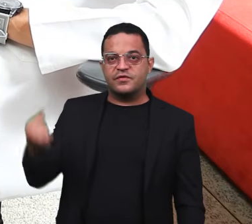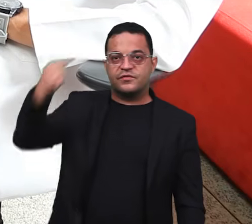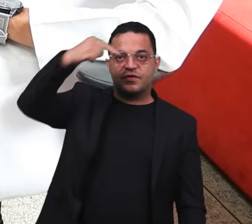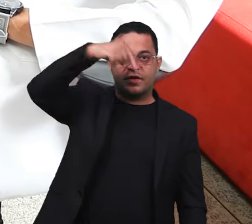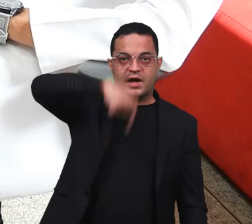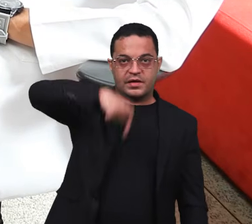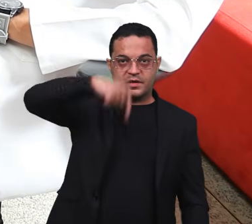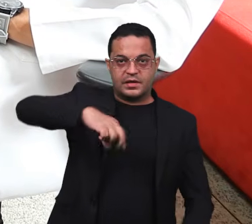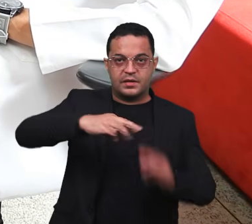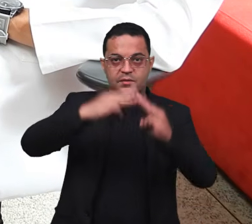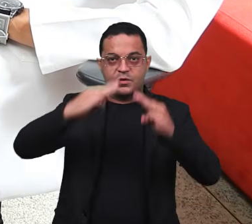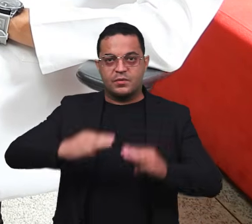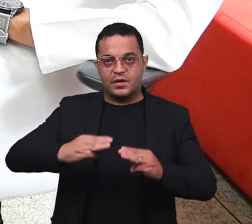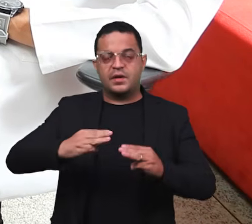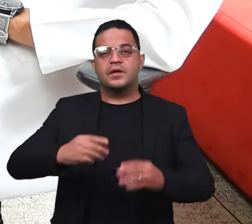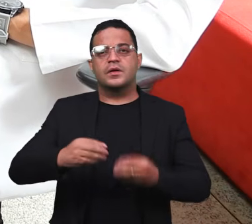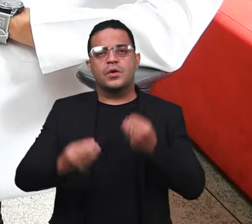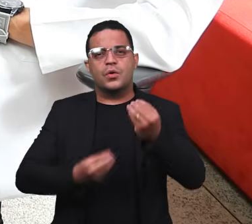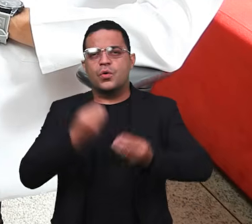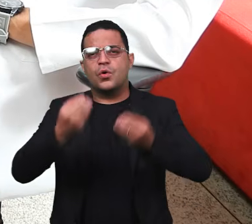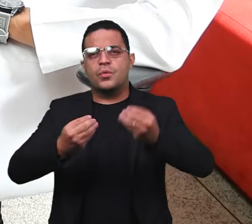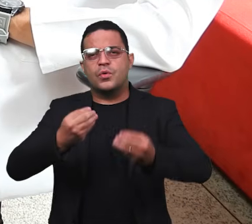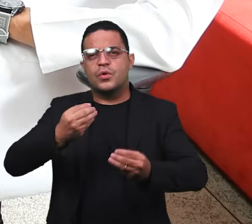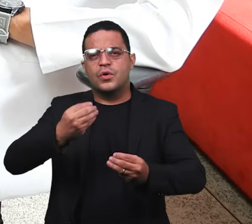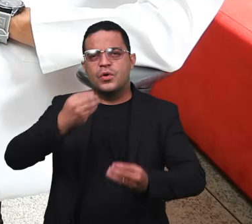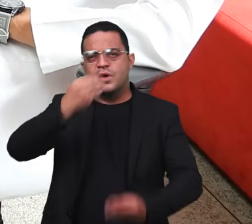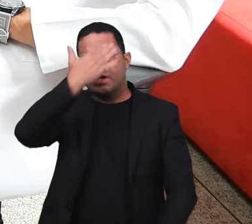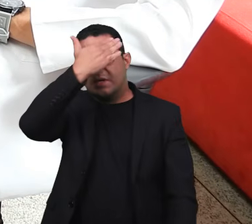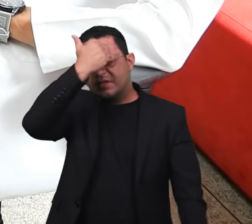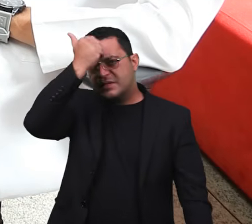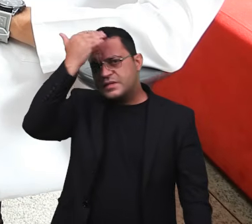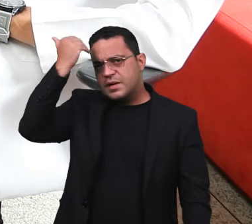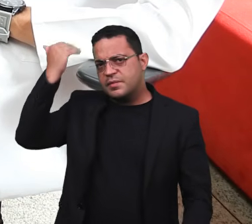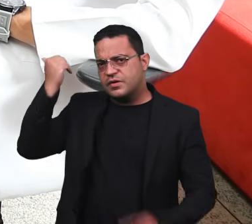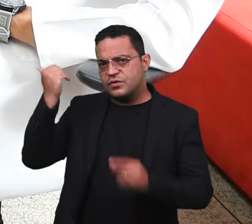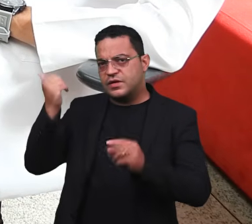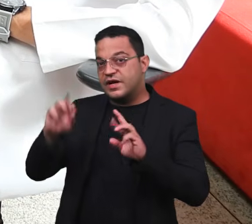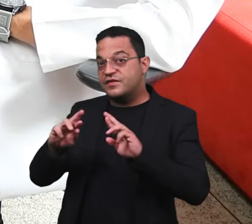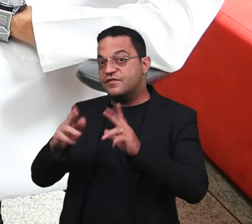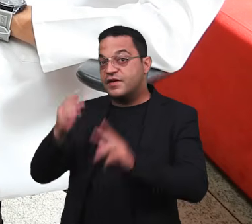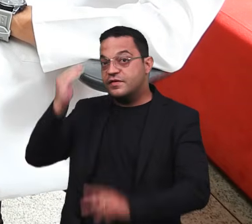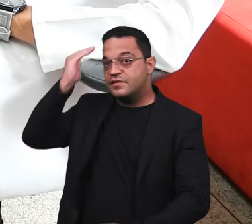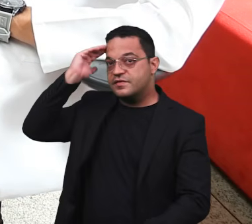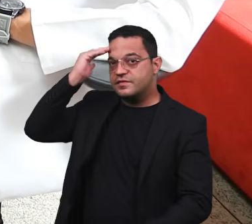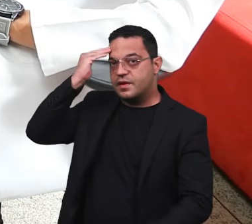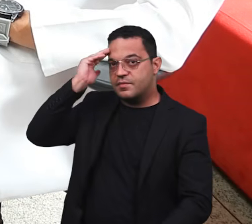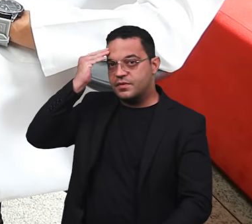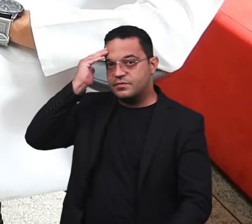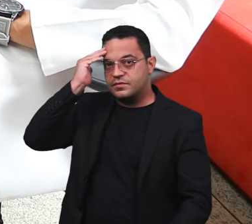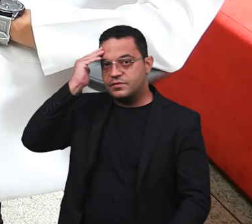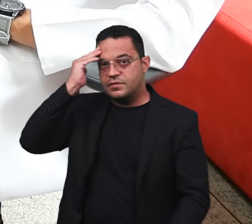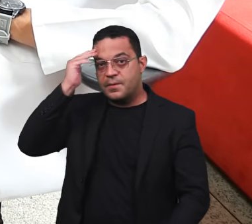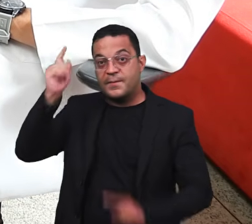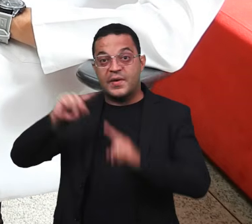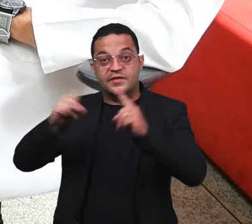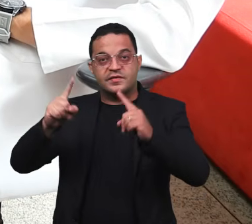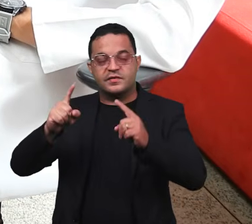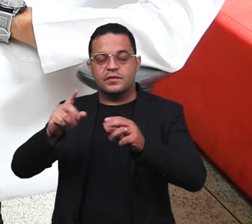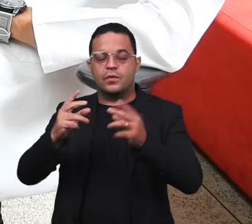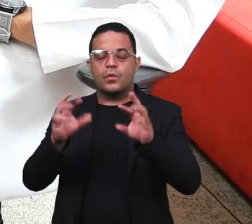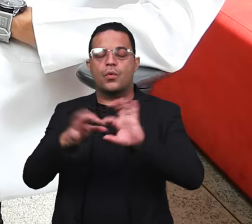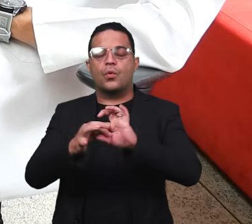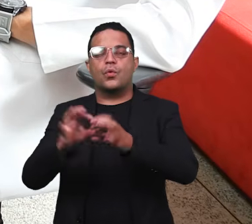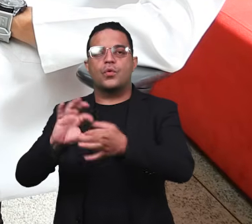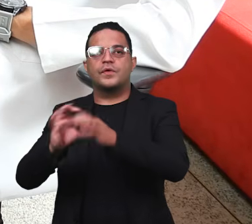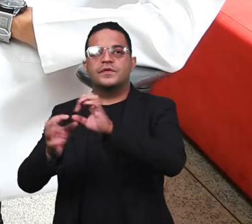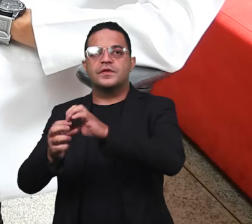Manaim. E aí não falo sabedoria, dom do Espírito Santo, mas vamos falar de sabedoria de inteligência,